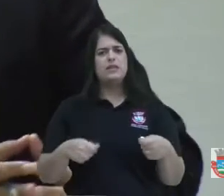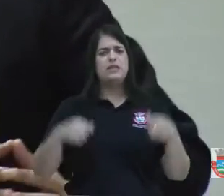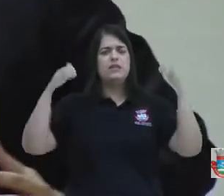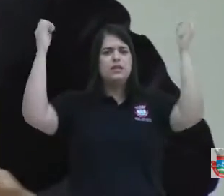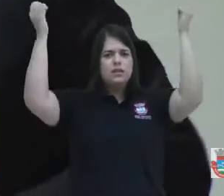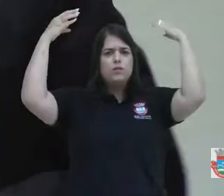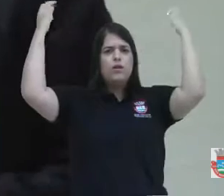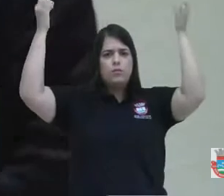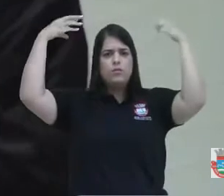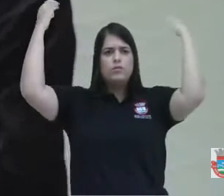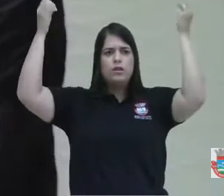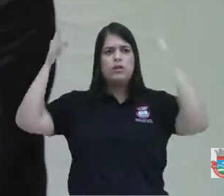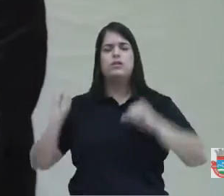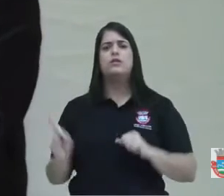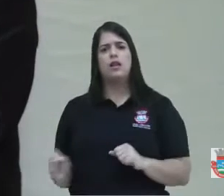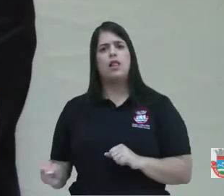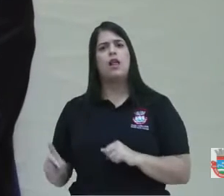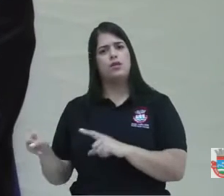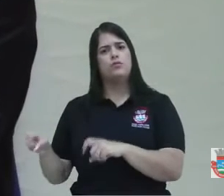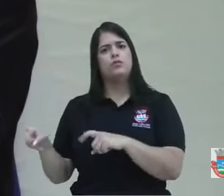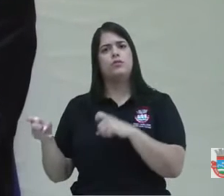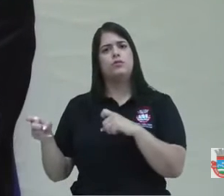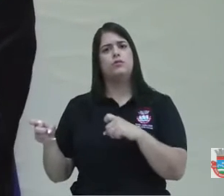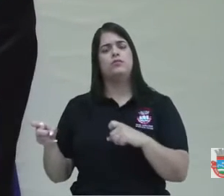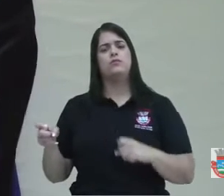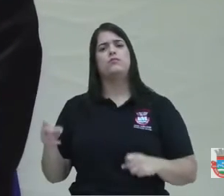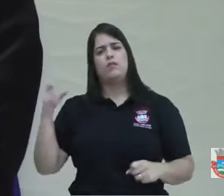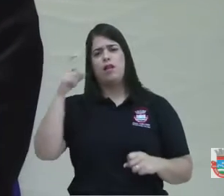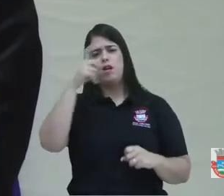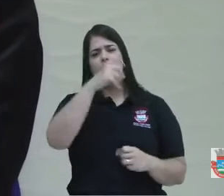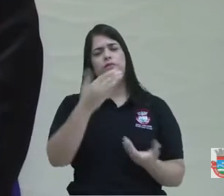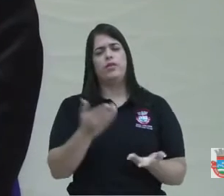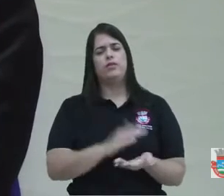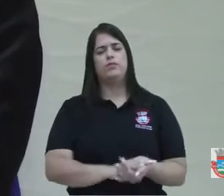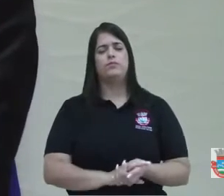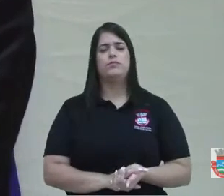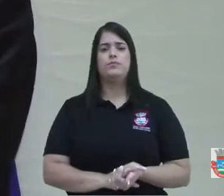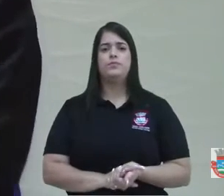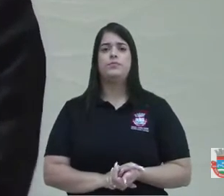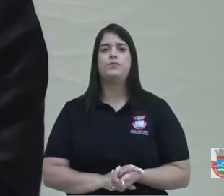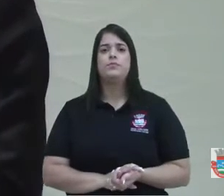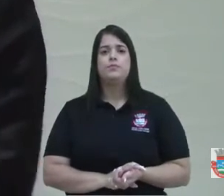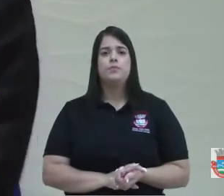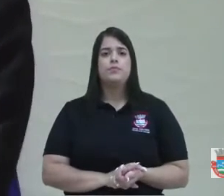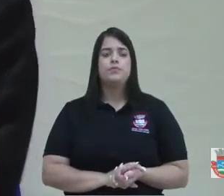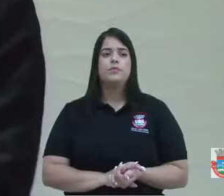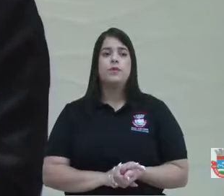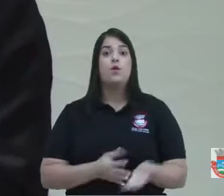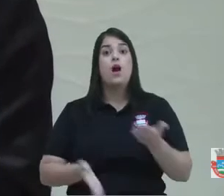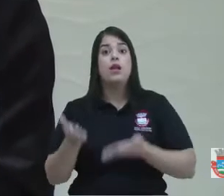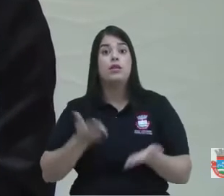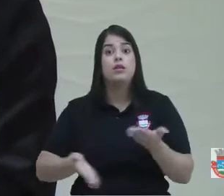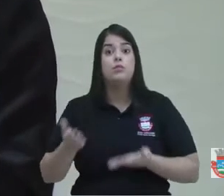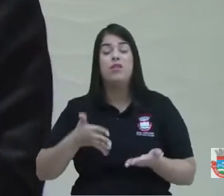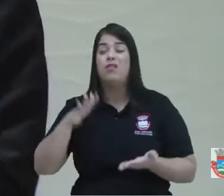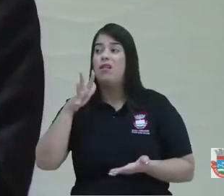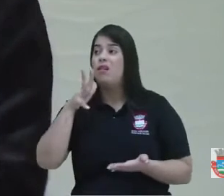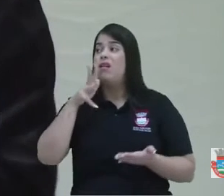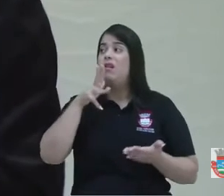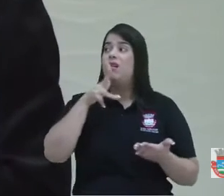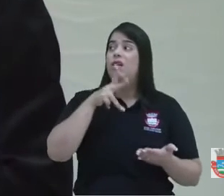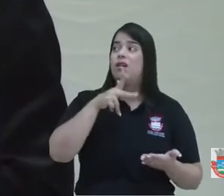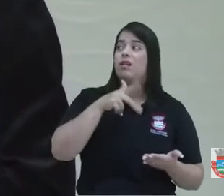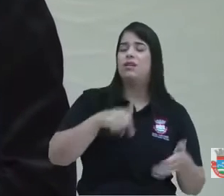e trazer para a cidade. Veja a dificuldade que é. Veja o atendimento que vai demorar,